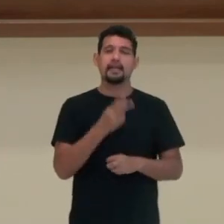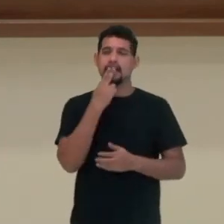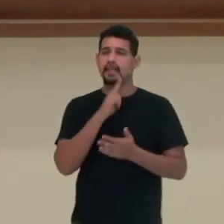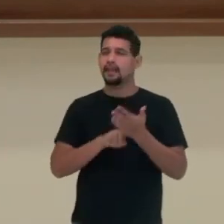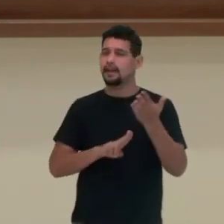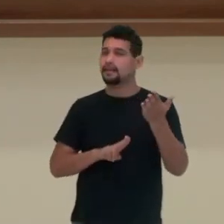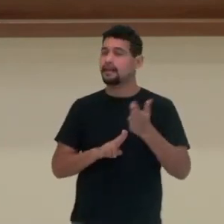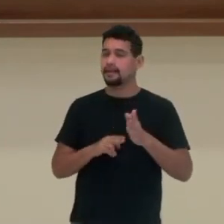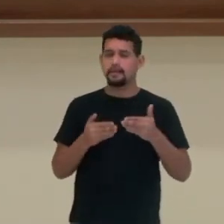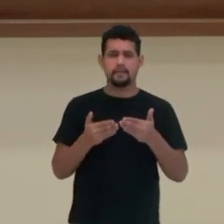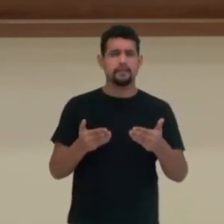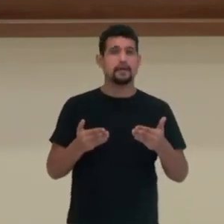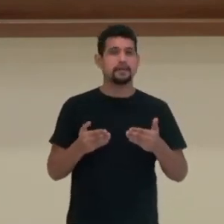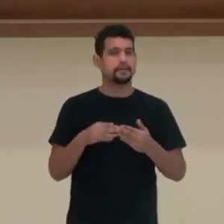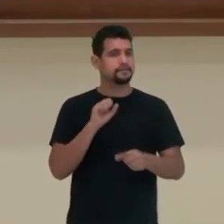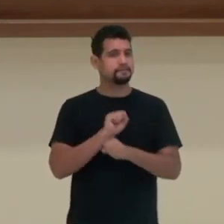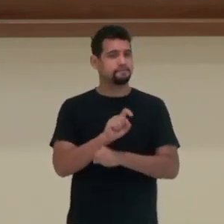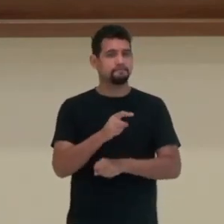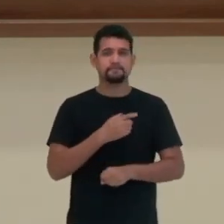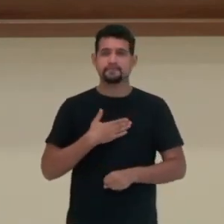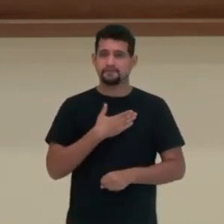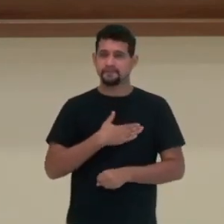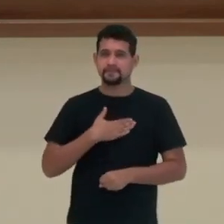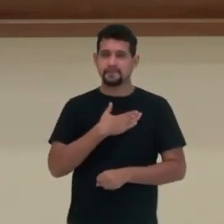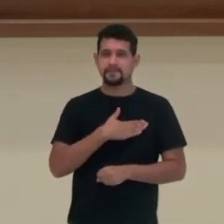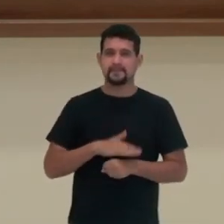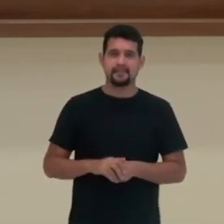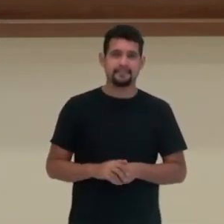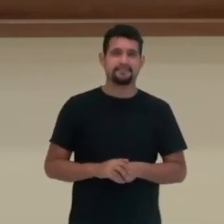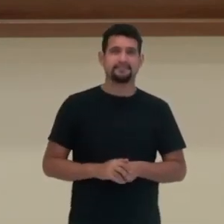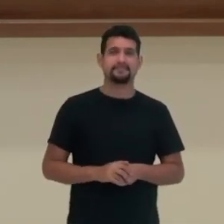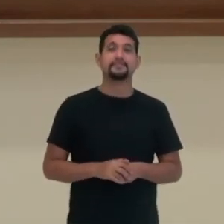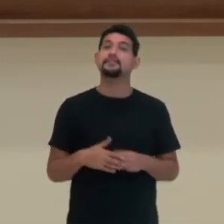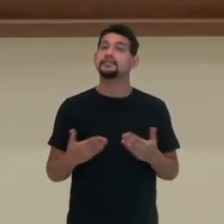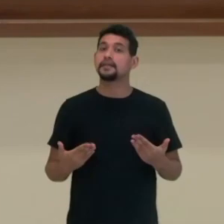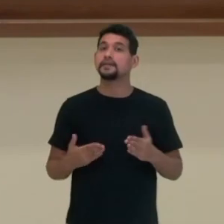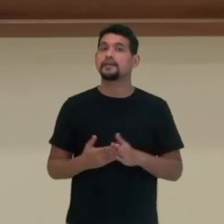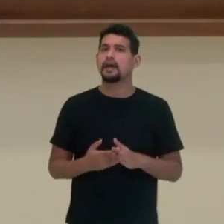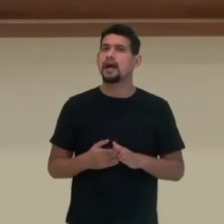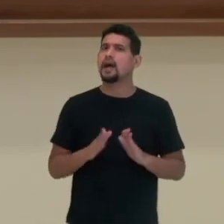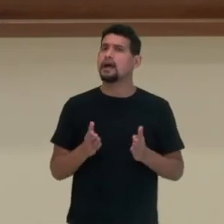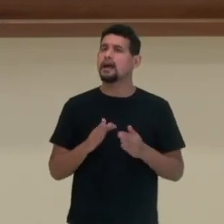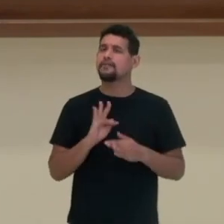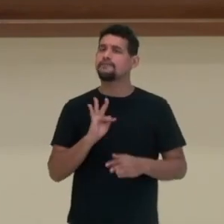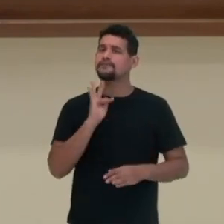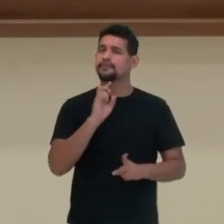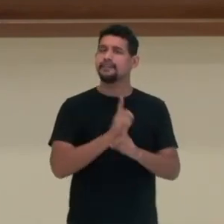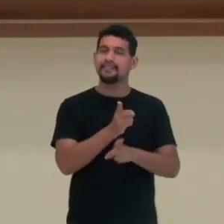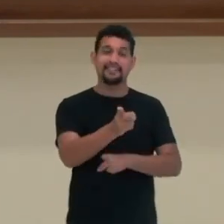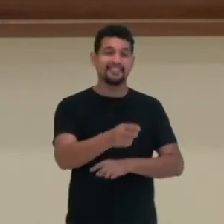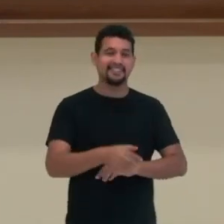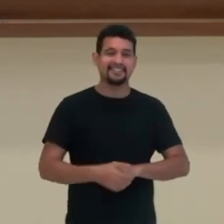Carta Aberta e espero que você tenha gostado. Com isso, até